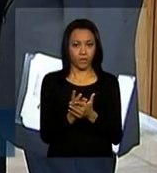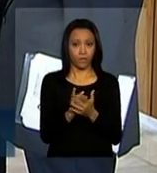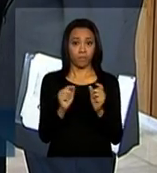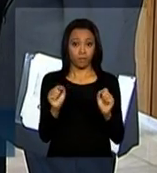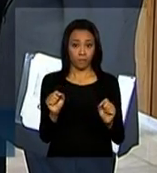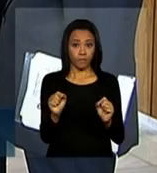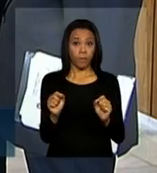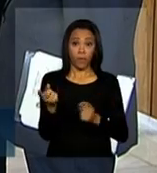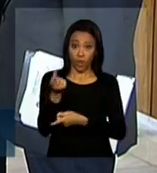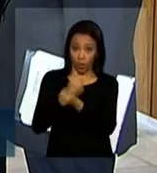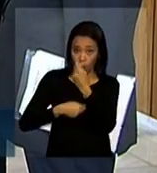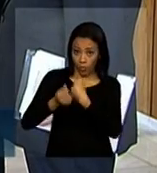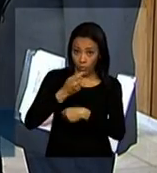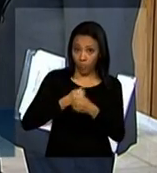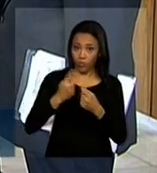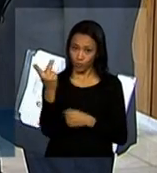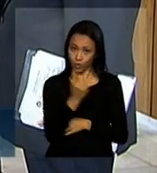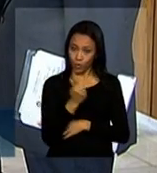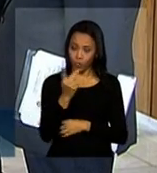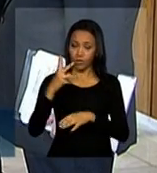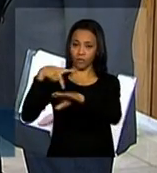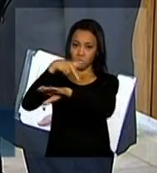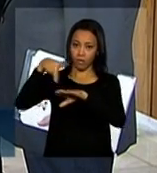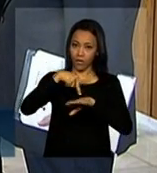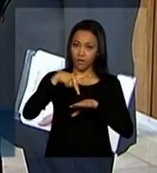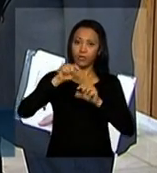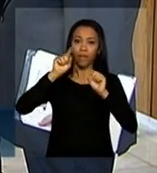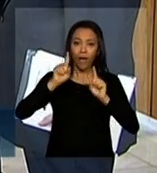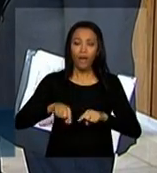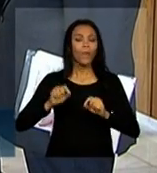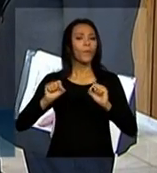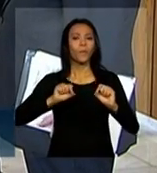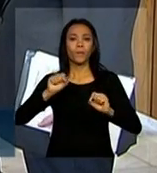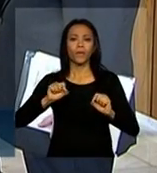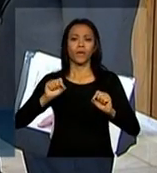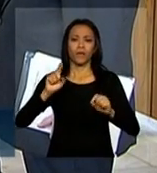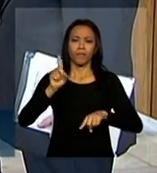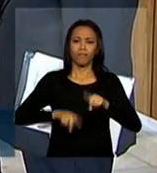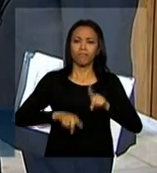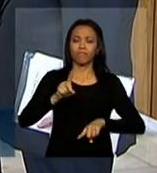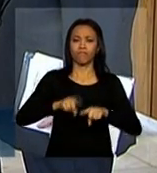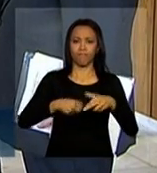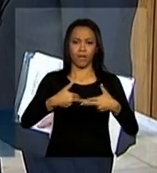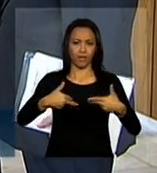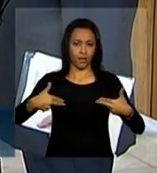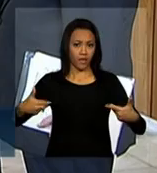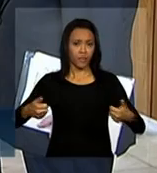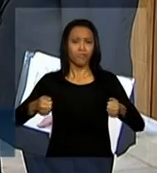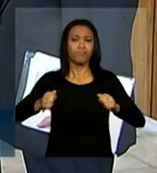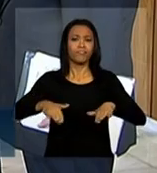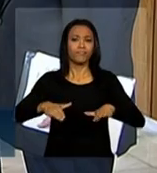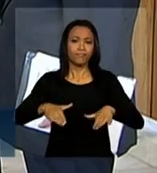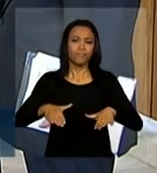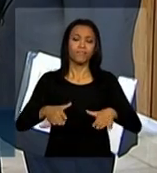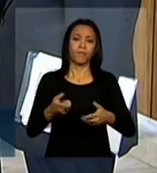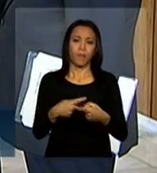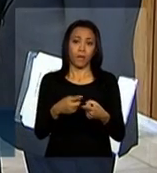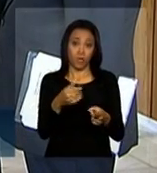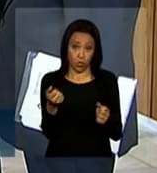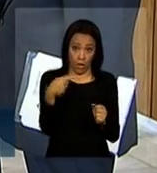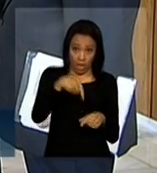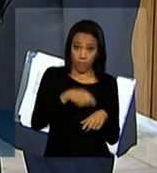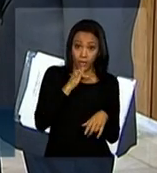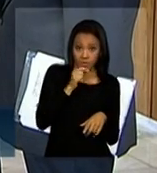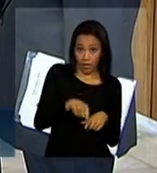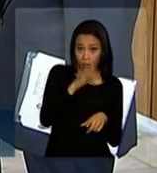comercial entre os dois países caracteriza-se pela predominância de produtos de baixo valor agregado. Do lado do Brasil,